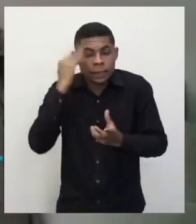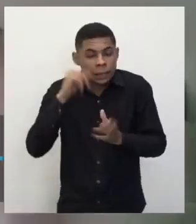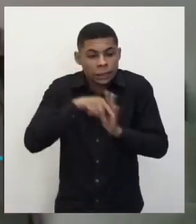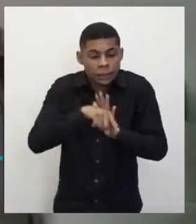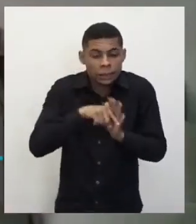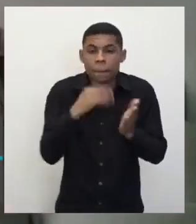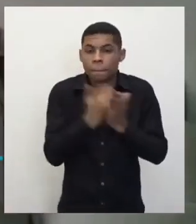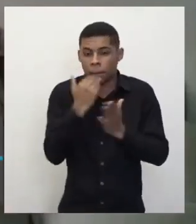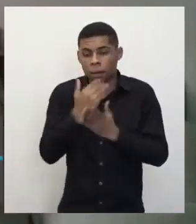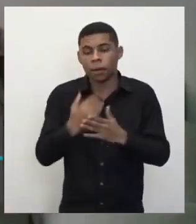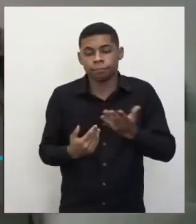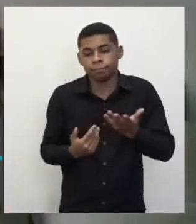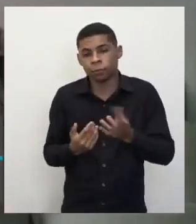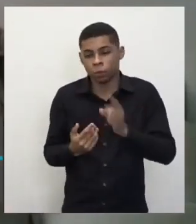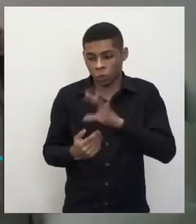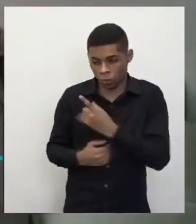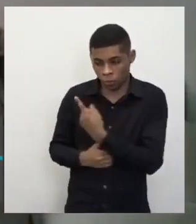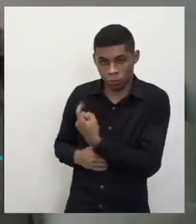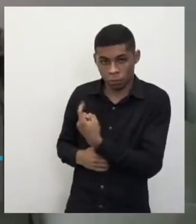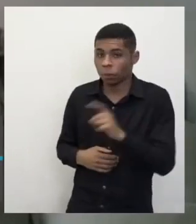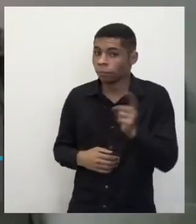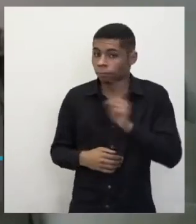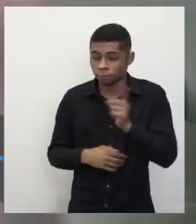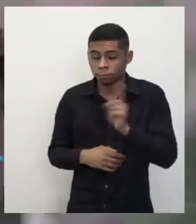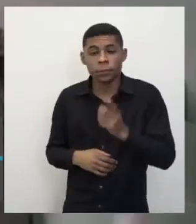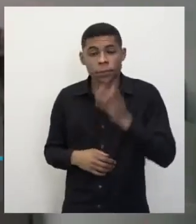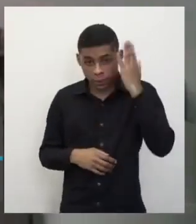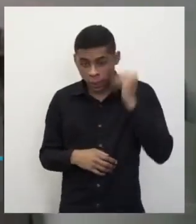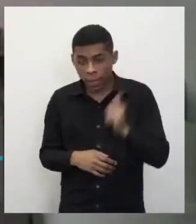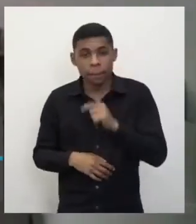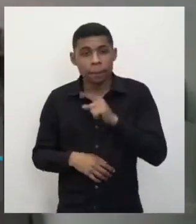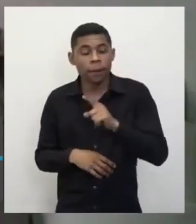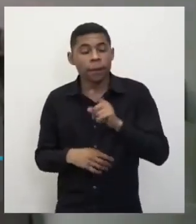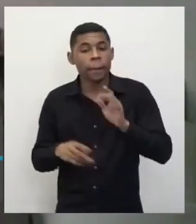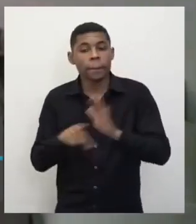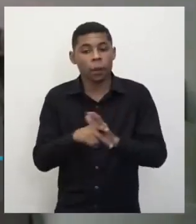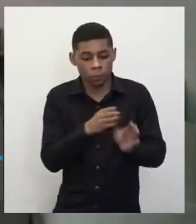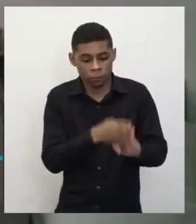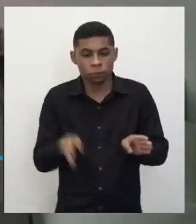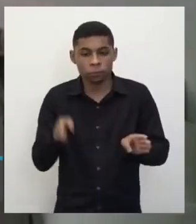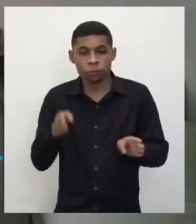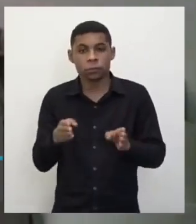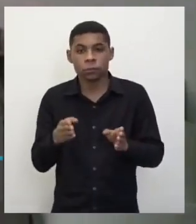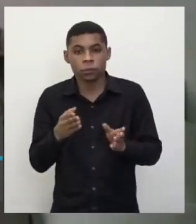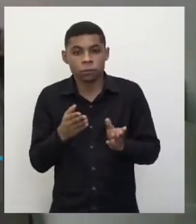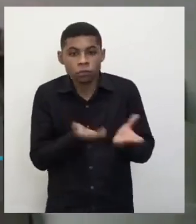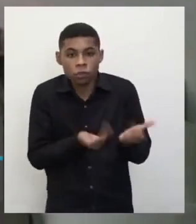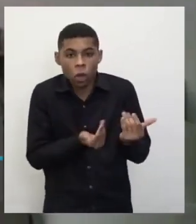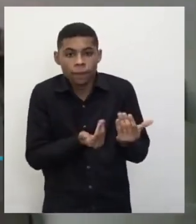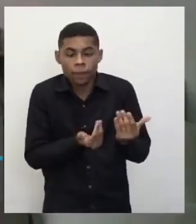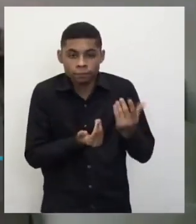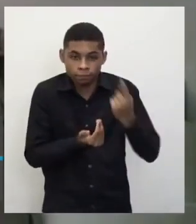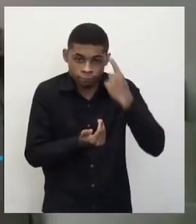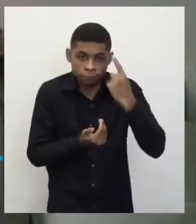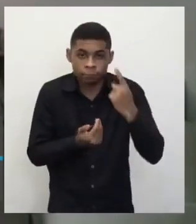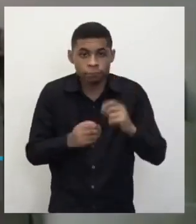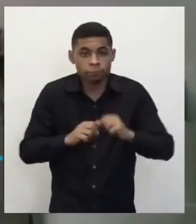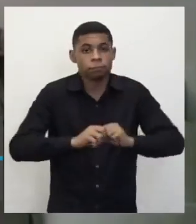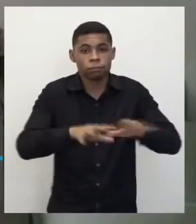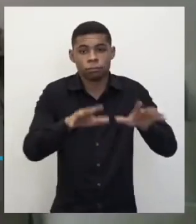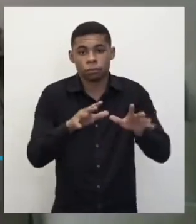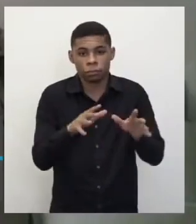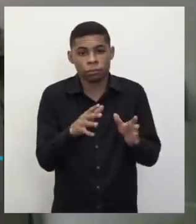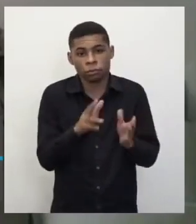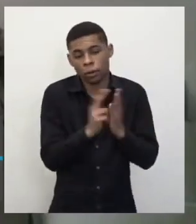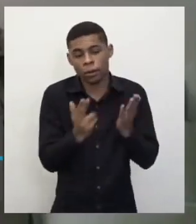né? Claro que não é só ele, mas sabendo que isso é da fase, né, infanto-juvenil, isso foi para o jornal. Então, por exemplo,